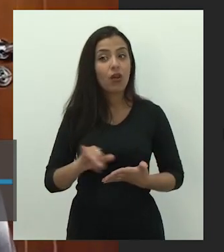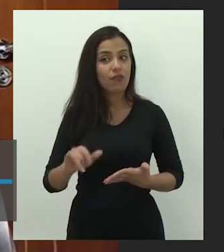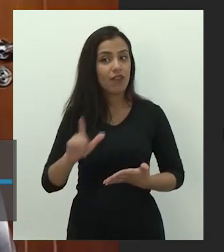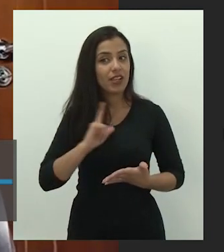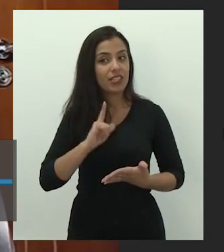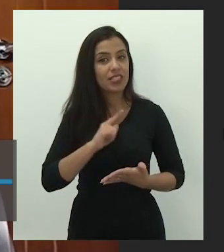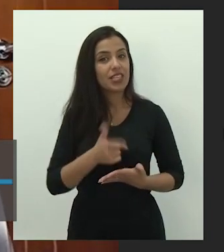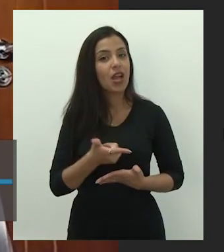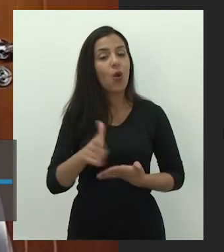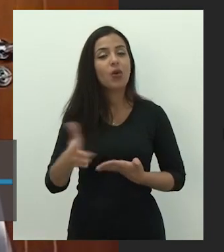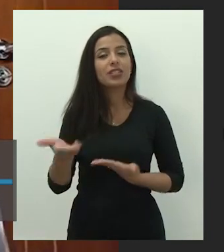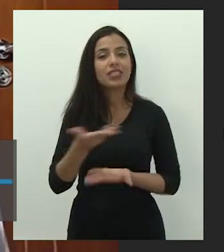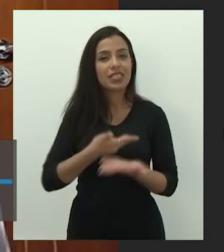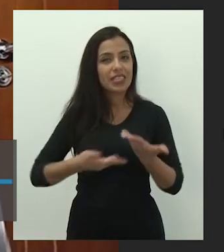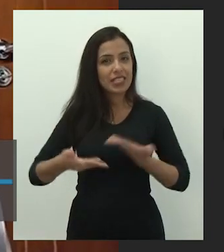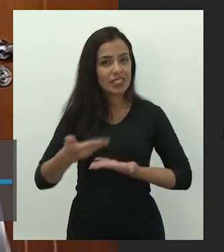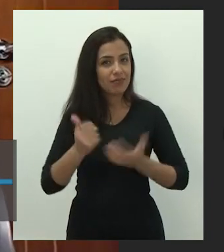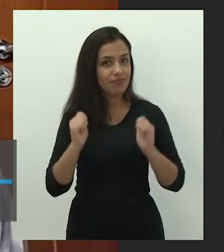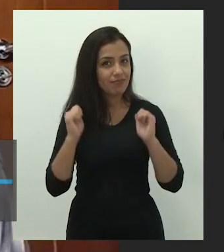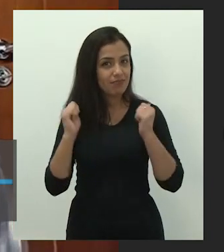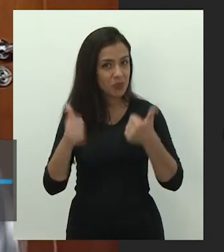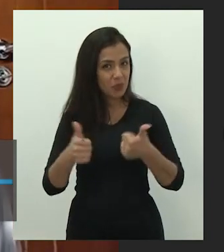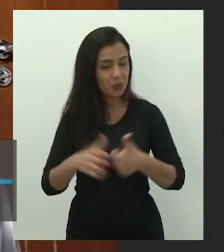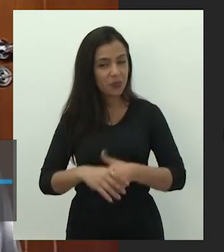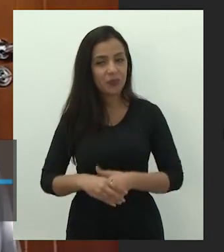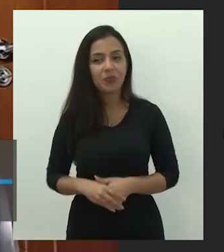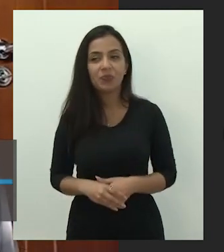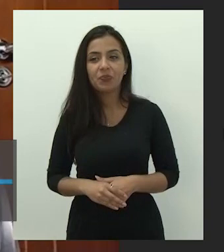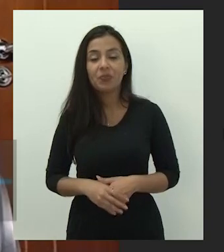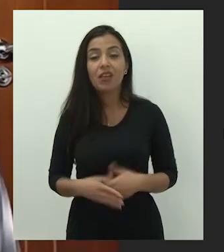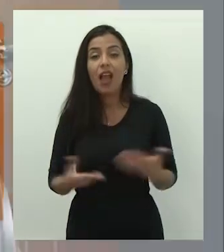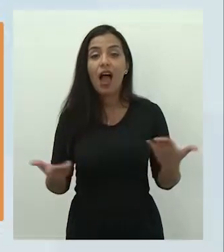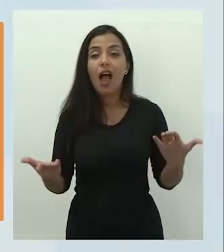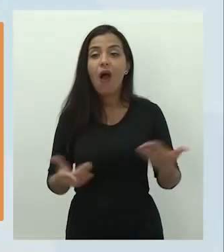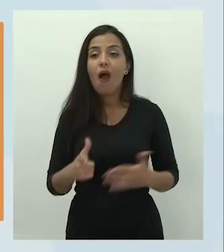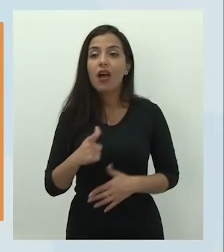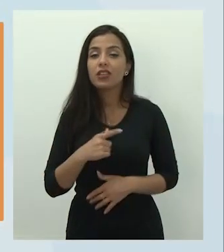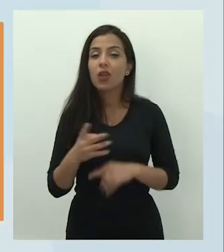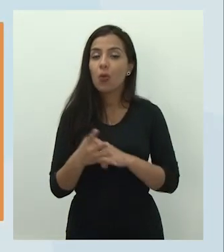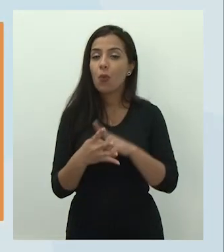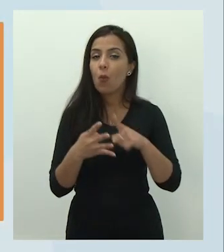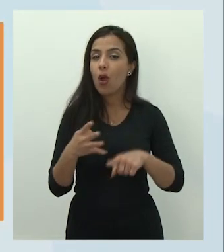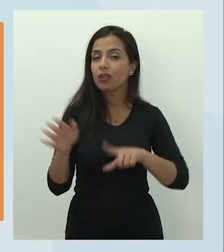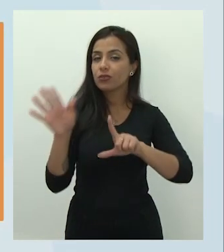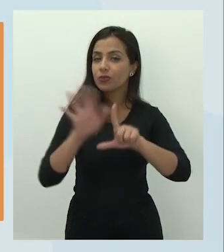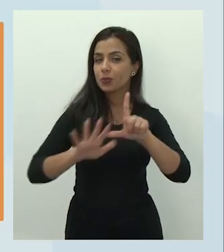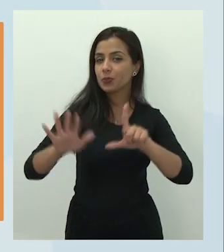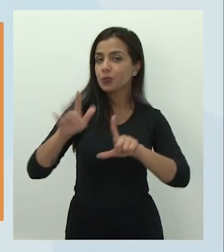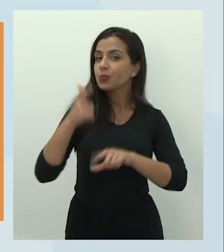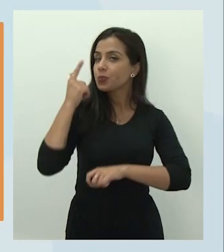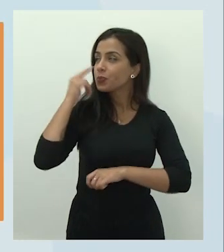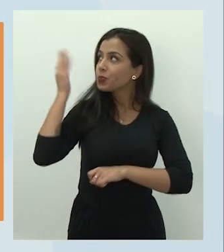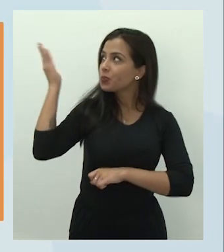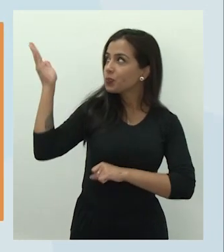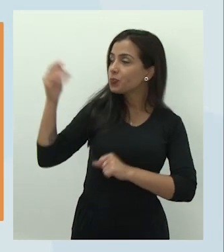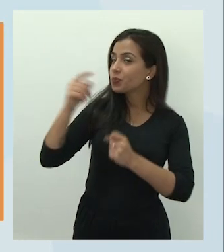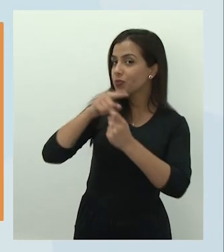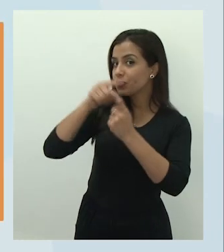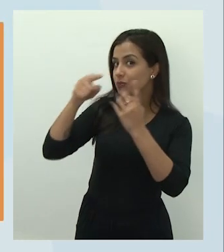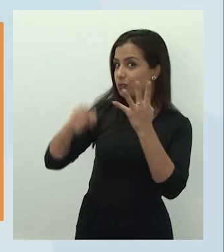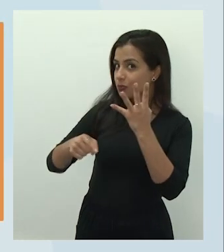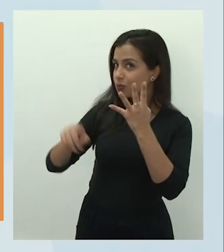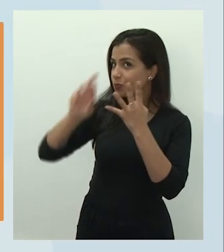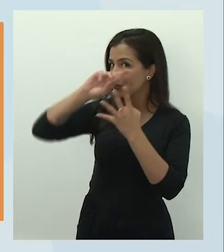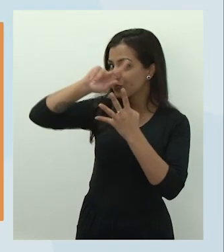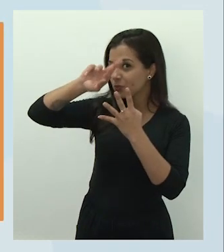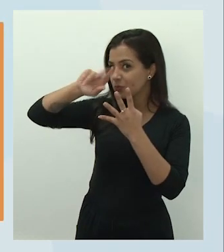interação, tá bom? Vamos colocar 4 figuras na tela. Pode colocar, por favor? Aí a